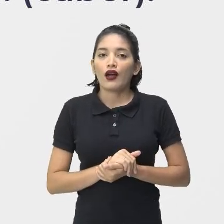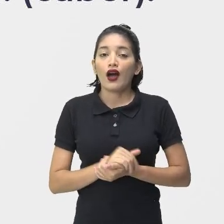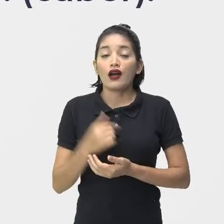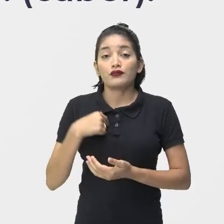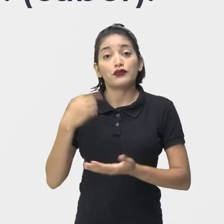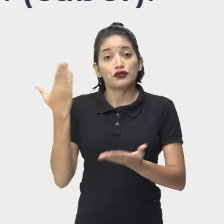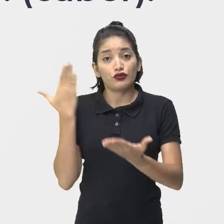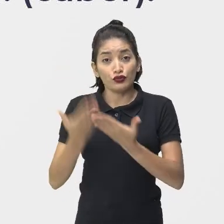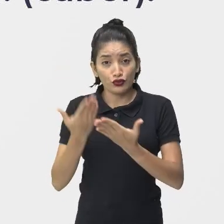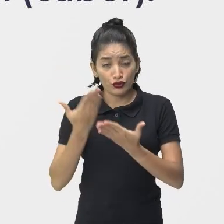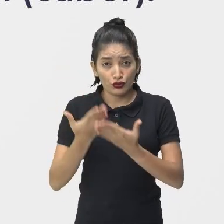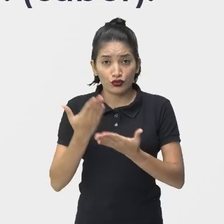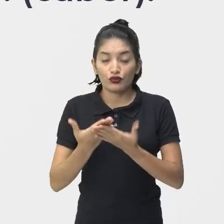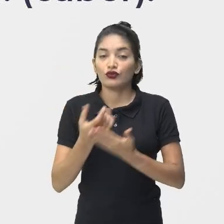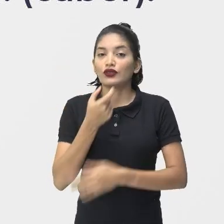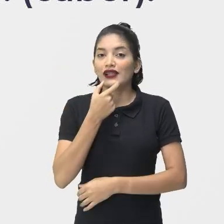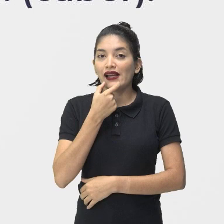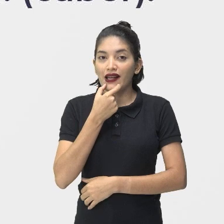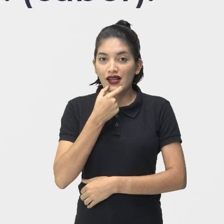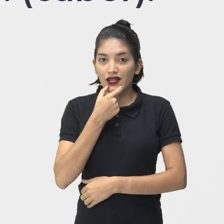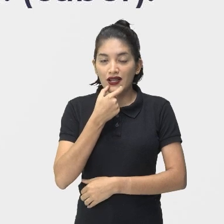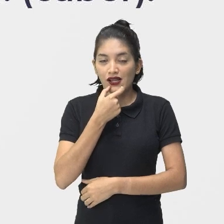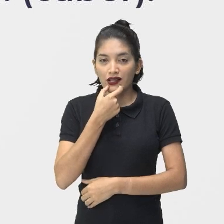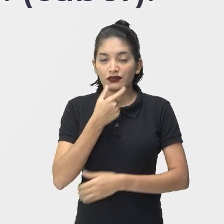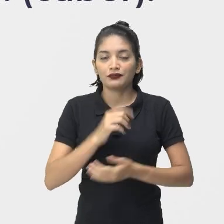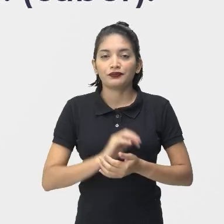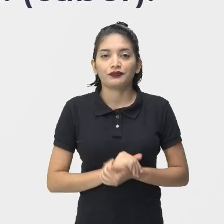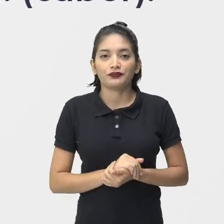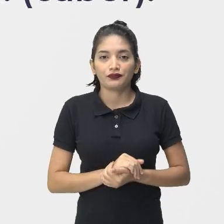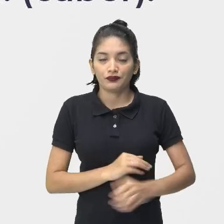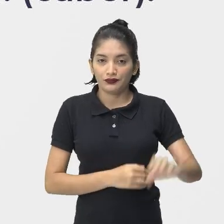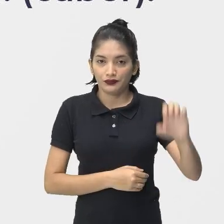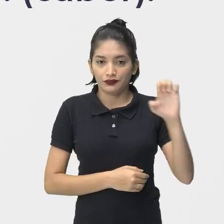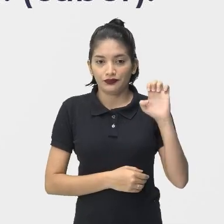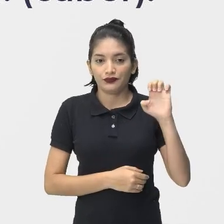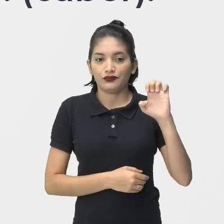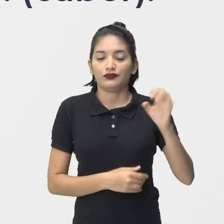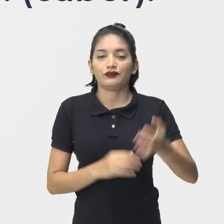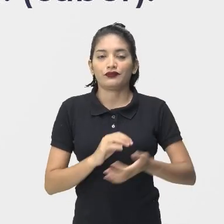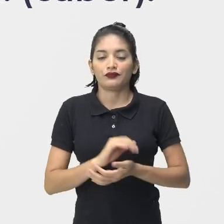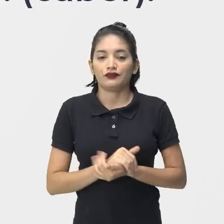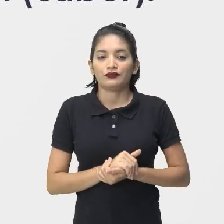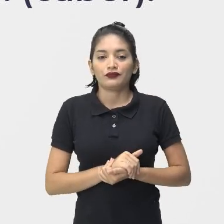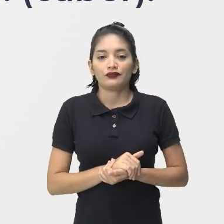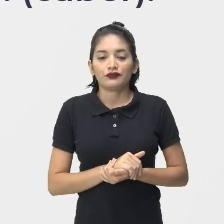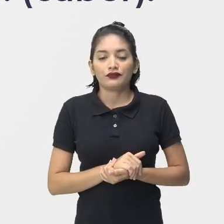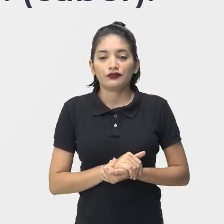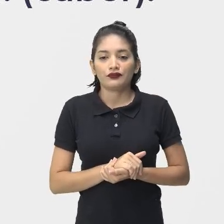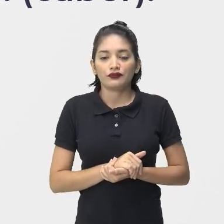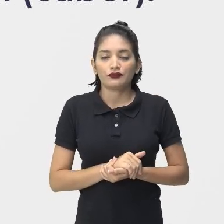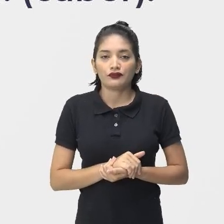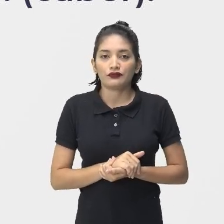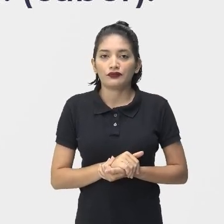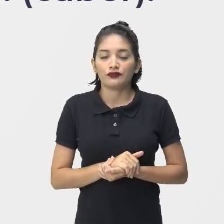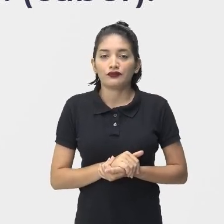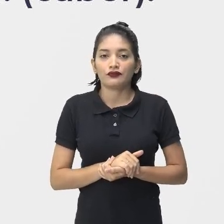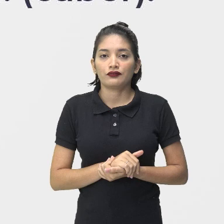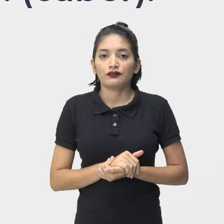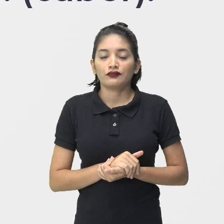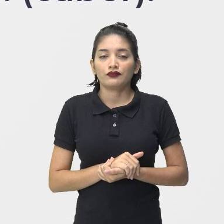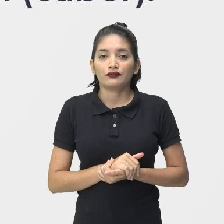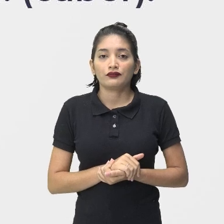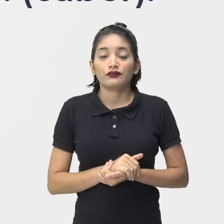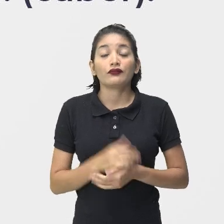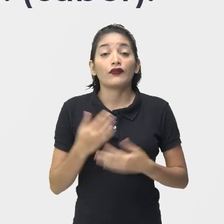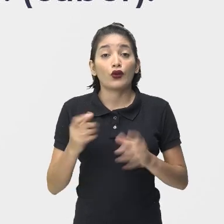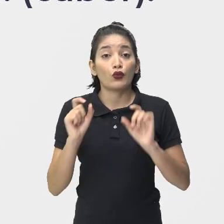as minhas aulas de inglês. Letra E, na próxima semana irás a Madrid,